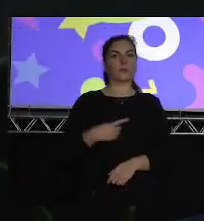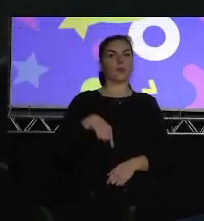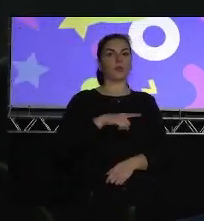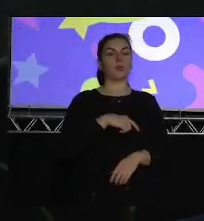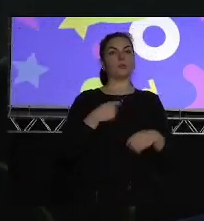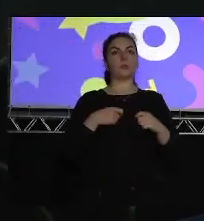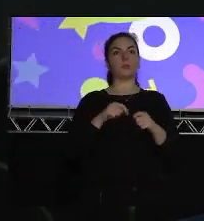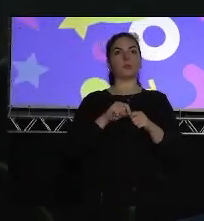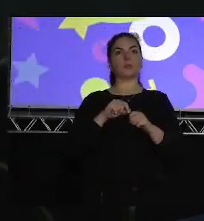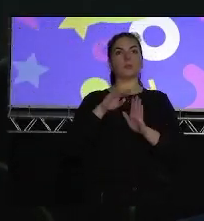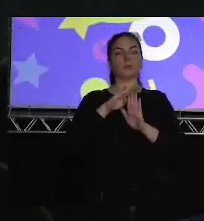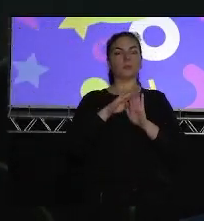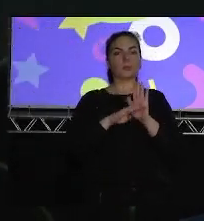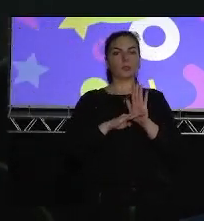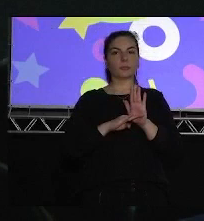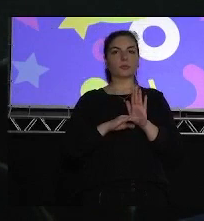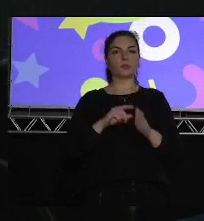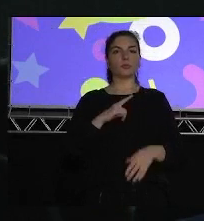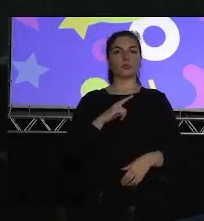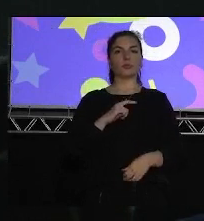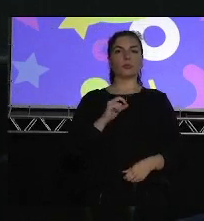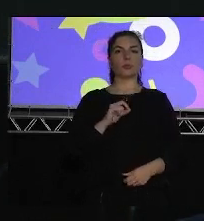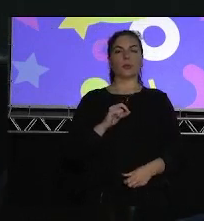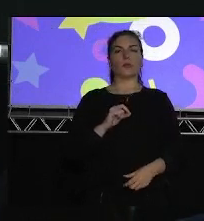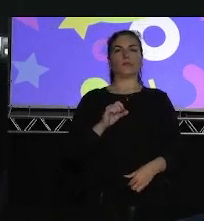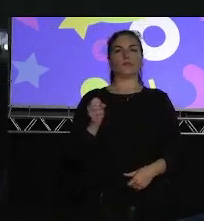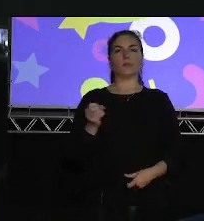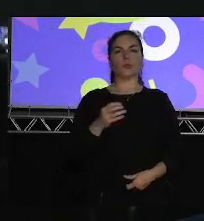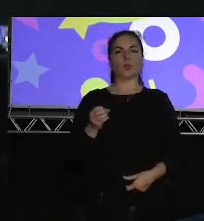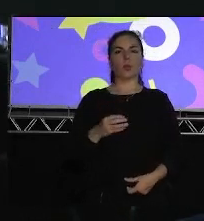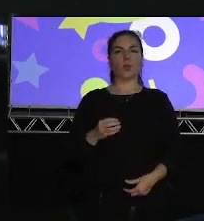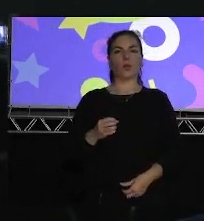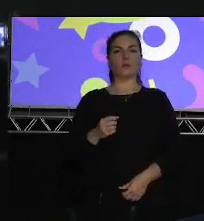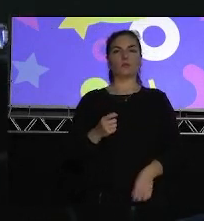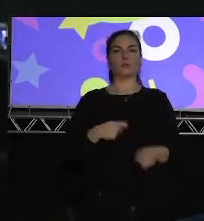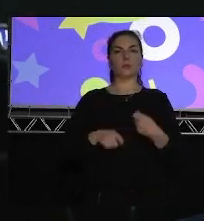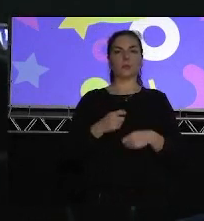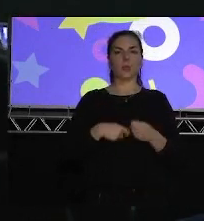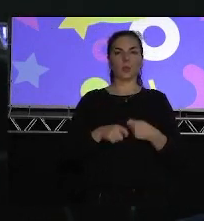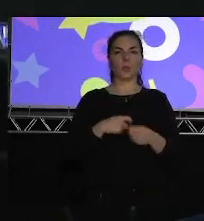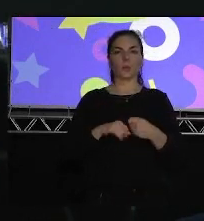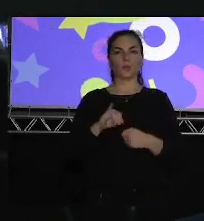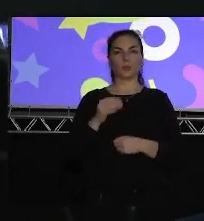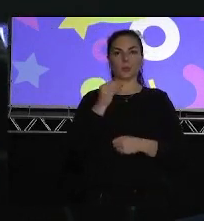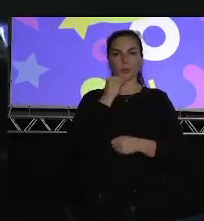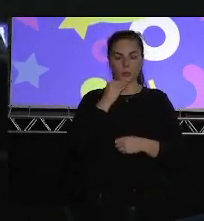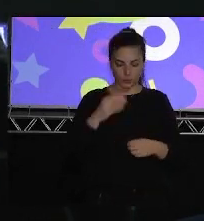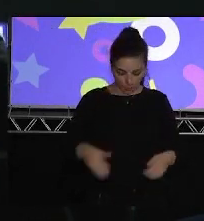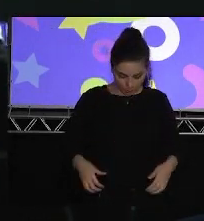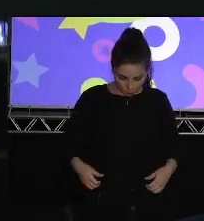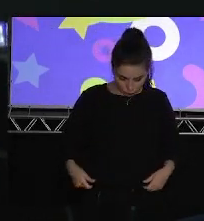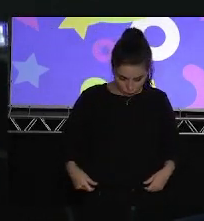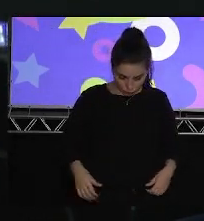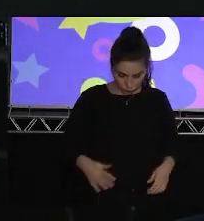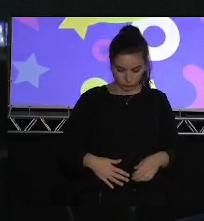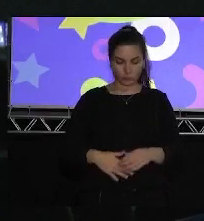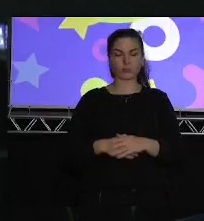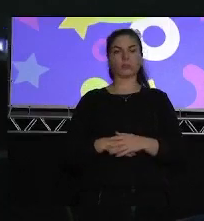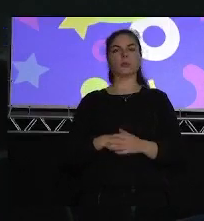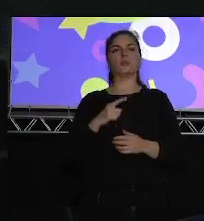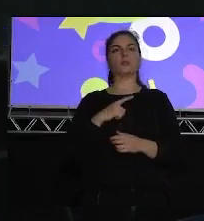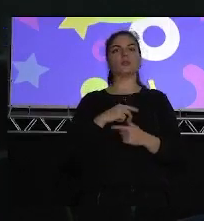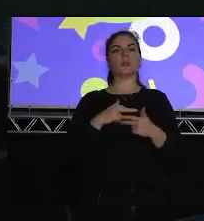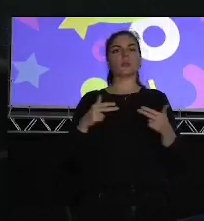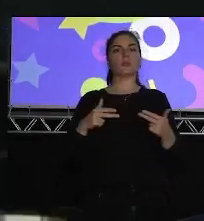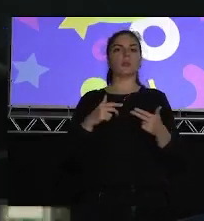Ó. Então, tinha uma série de novos negócios e oportunidades naquelas propostas, tinha uma série de iniciativas para reduzir